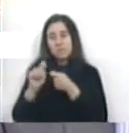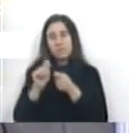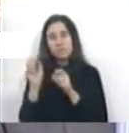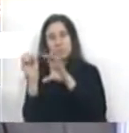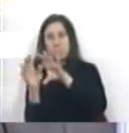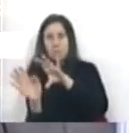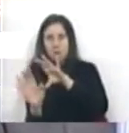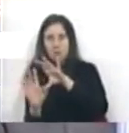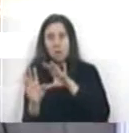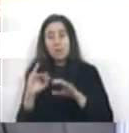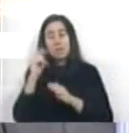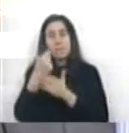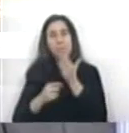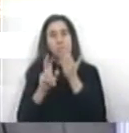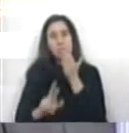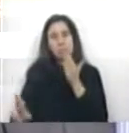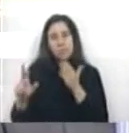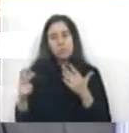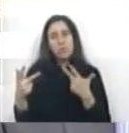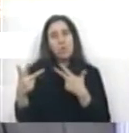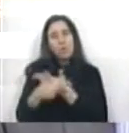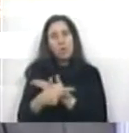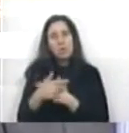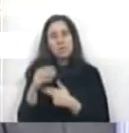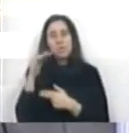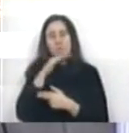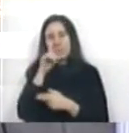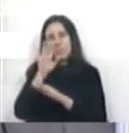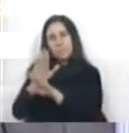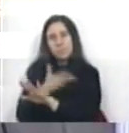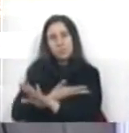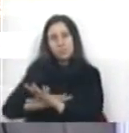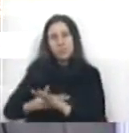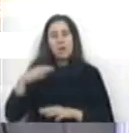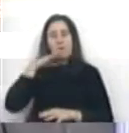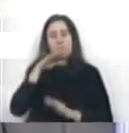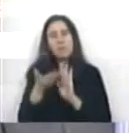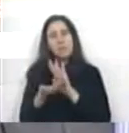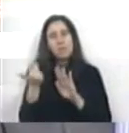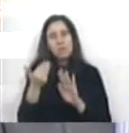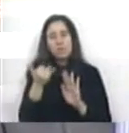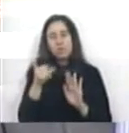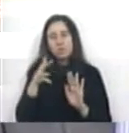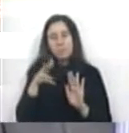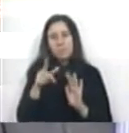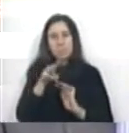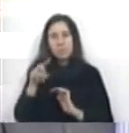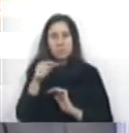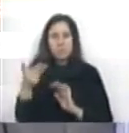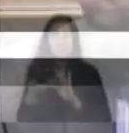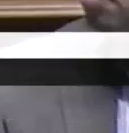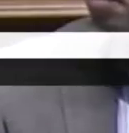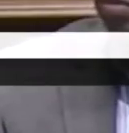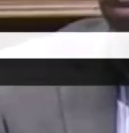e que, entre aumentos de impostos, cortes e congelamentos, retirava às famílias mais de 2.000 milhões de